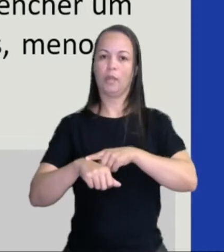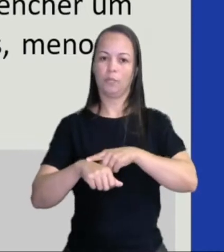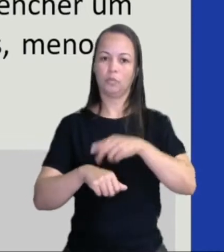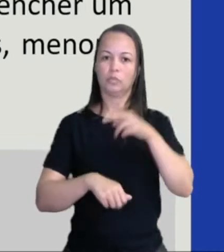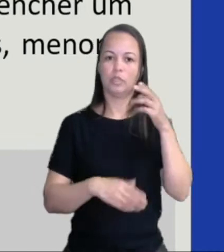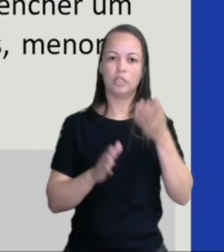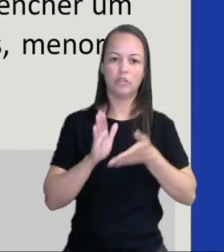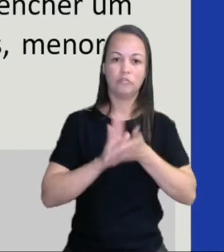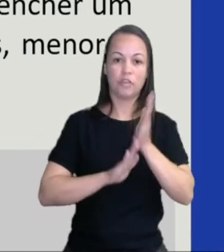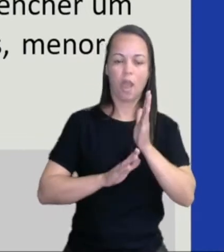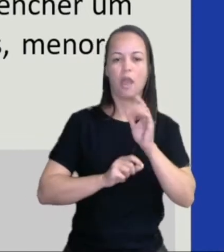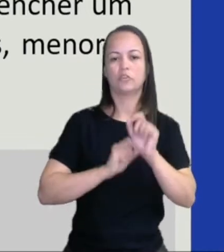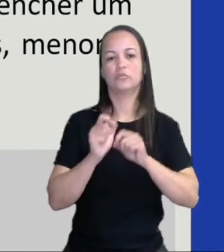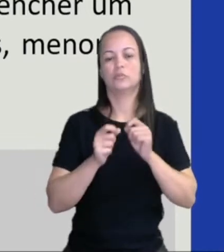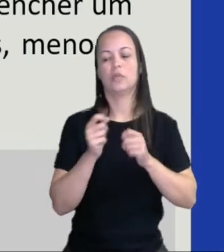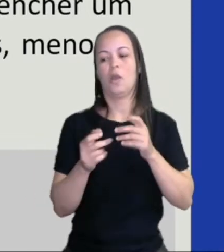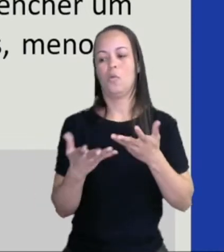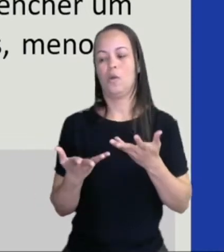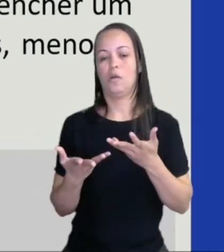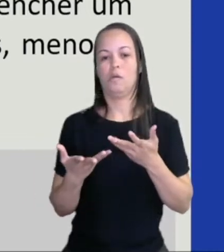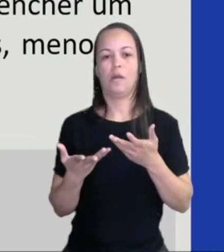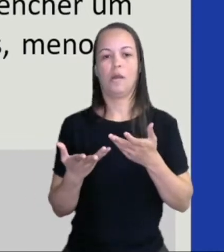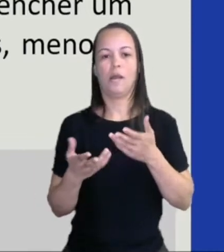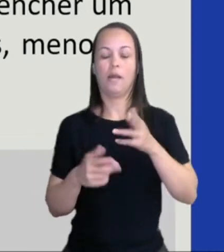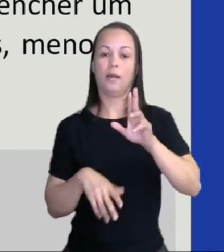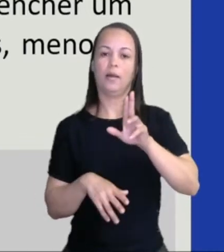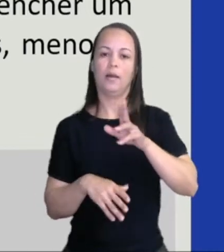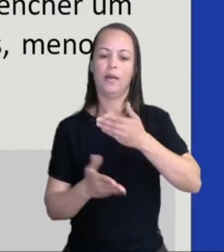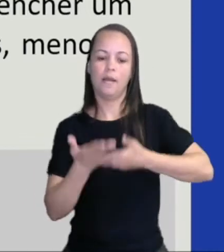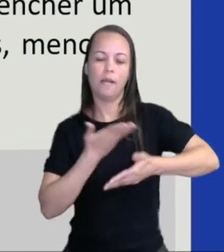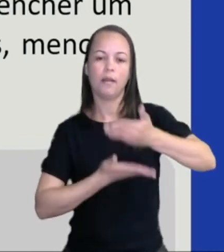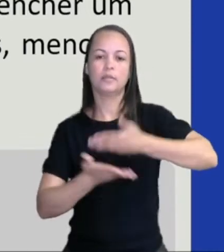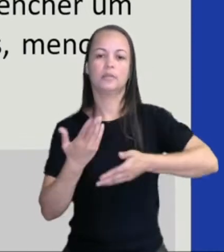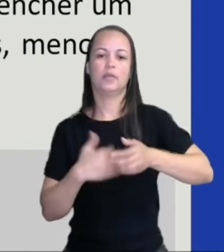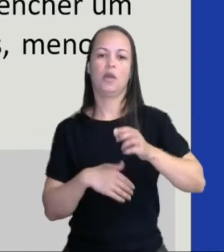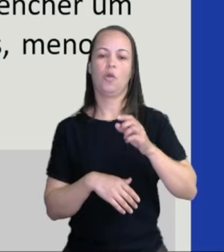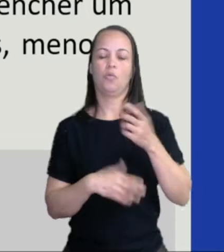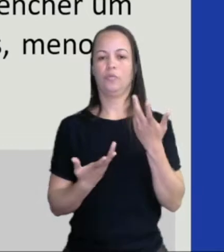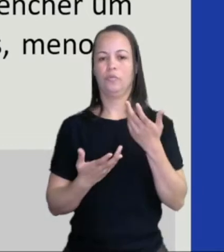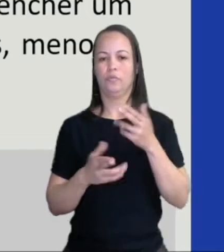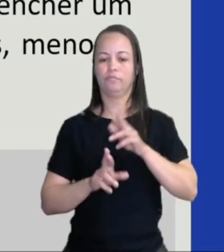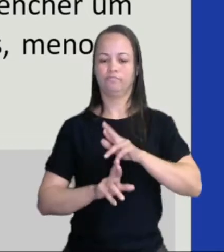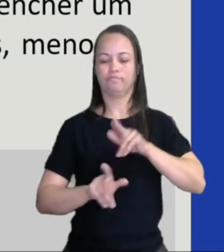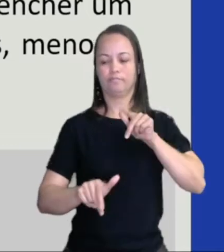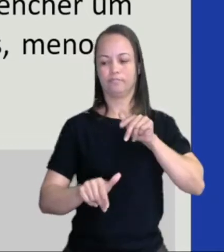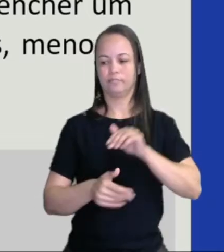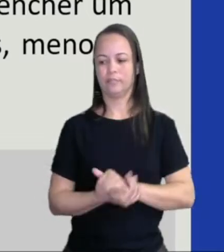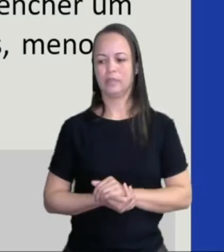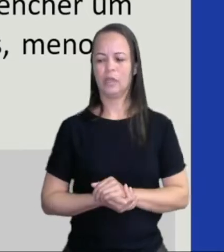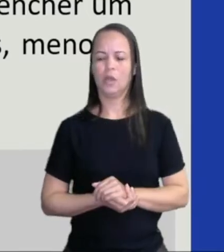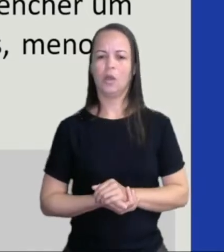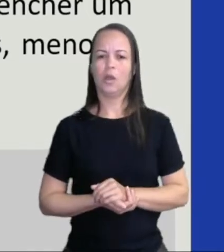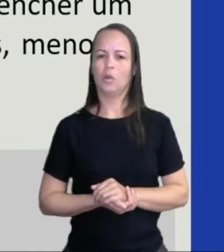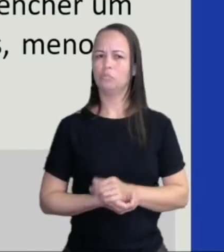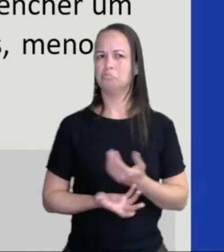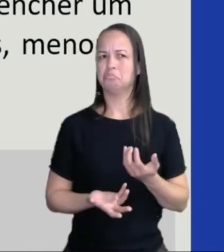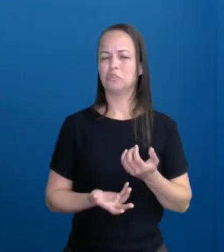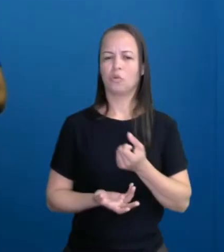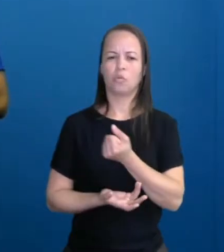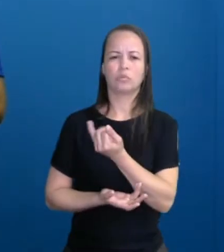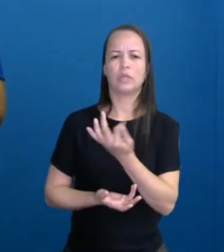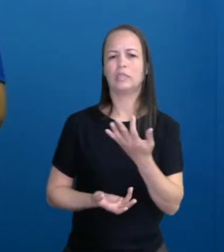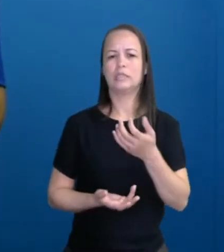aumenta a velocidade, o tempo diminui, a relação é inversa. E o número de torneiras, que está lá ligado para